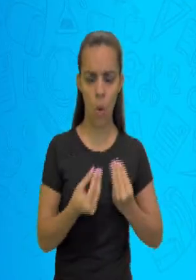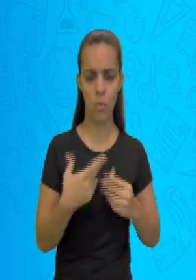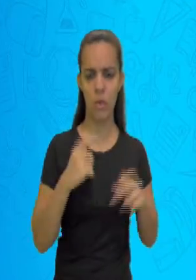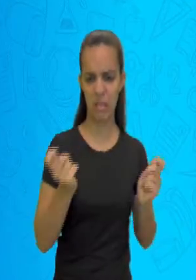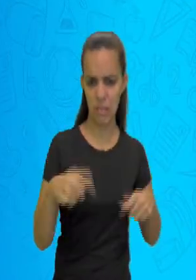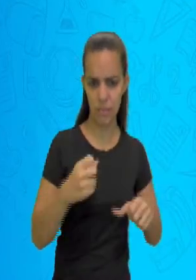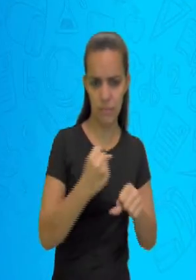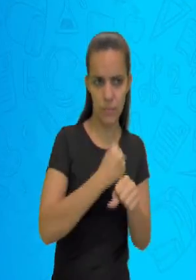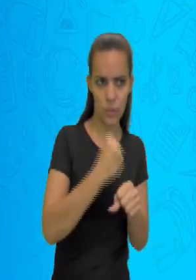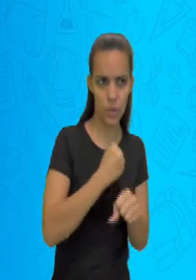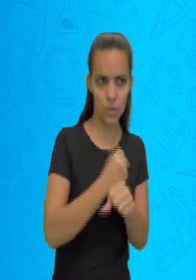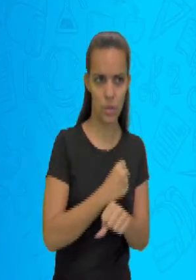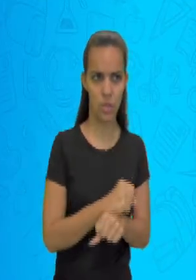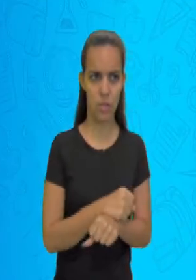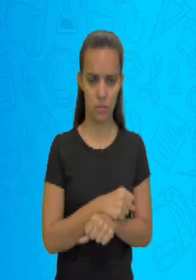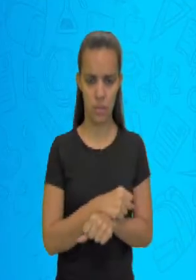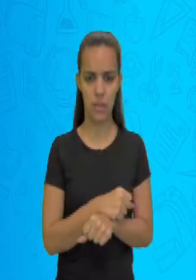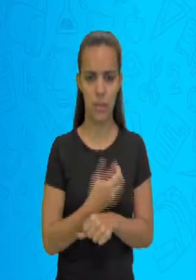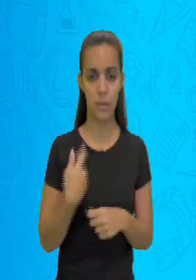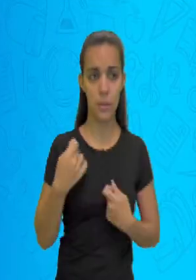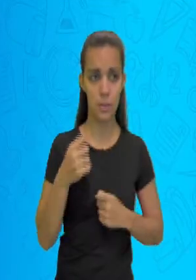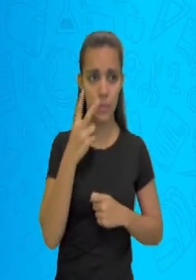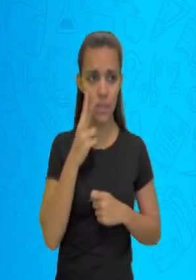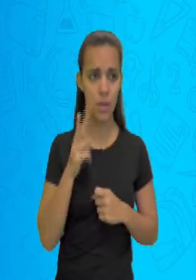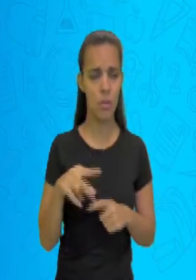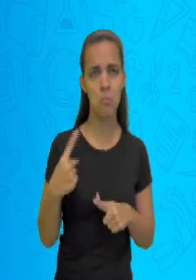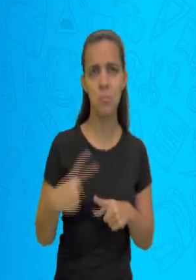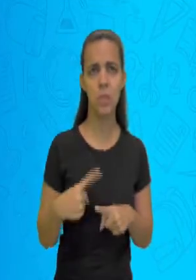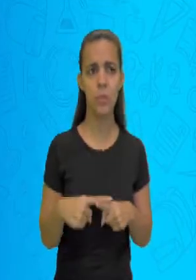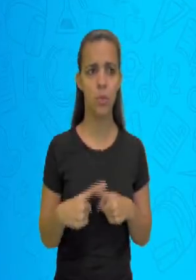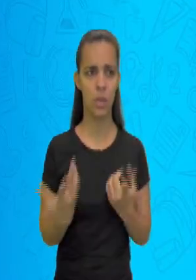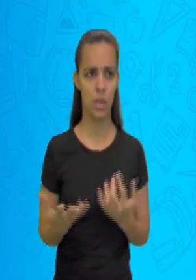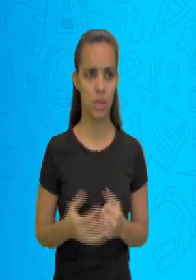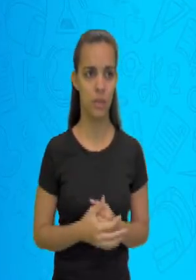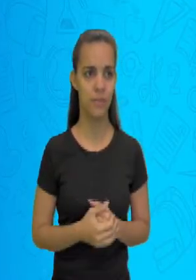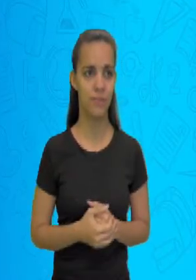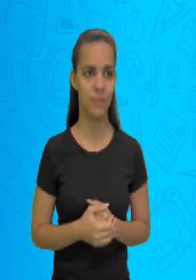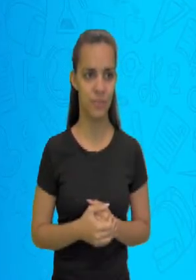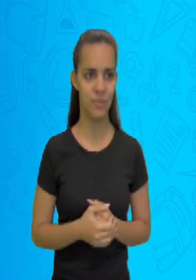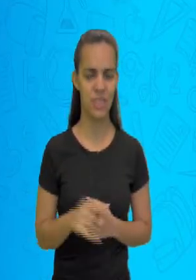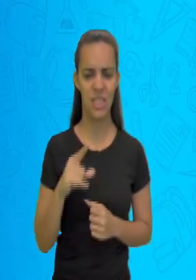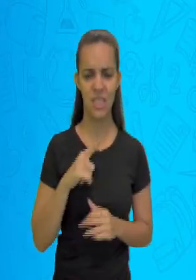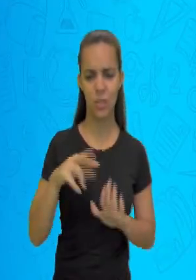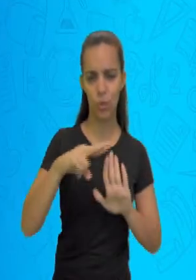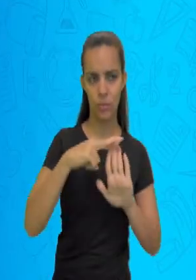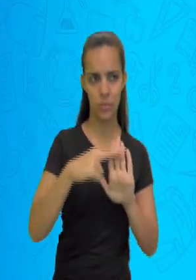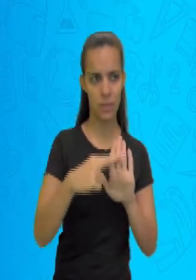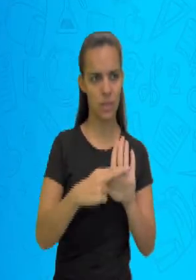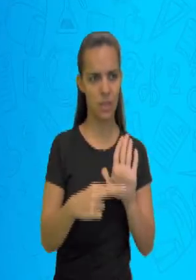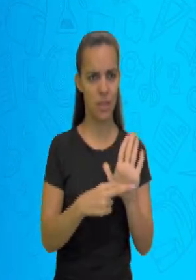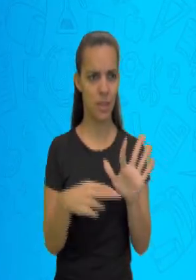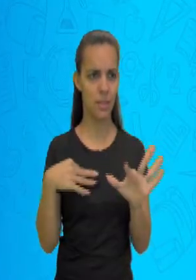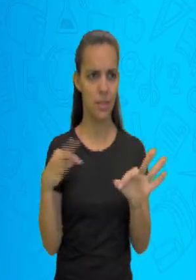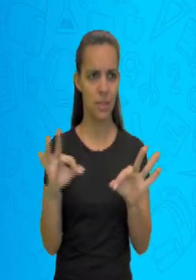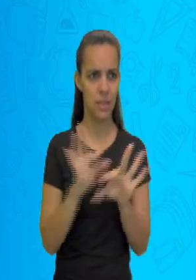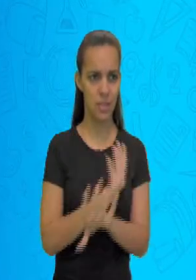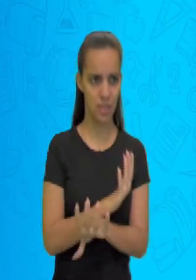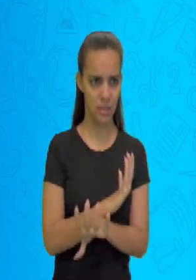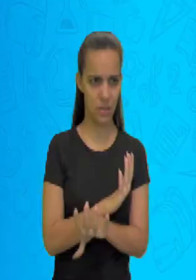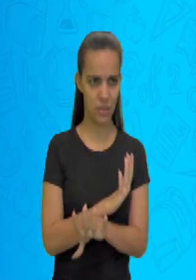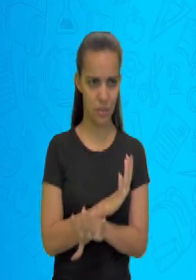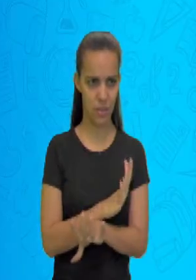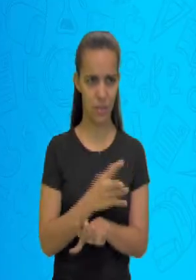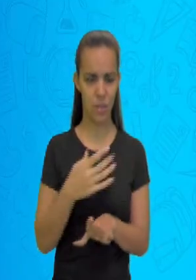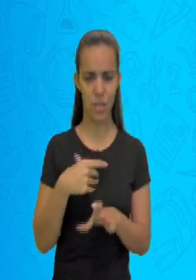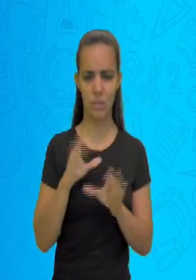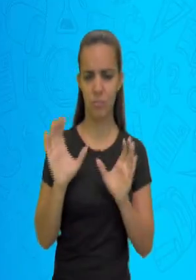construído. Por que levar em consideração isso? A gente tem algumas regras determinadas pelos órgãos